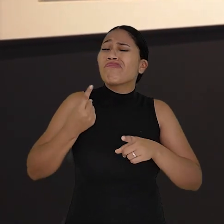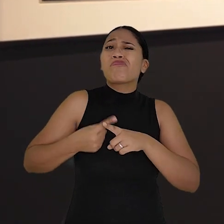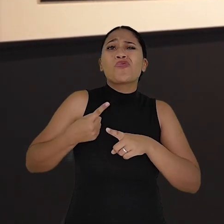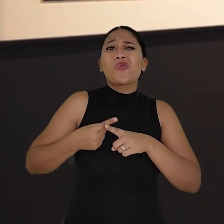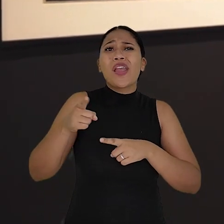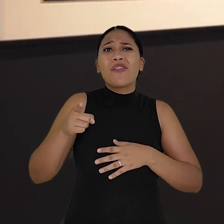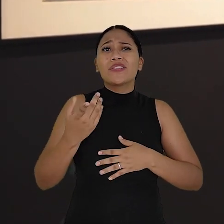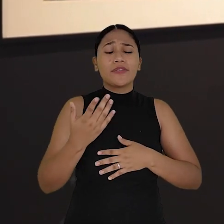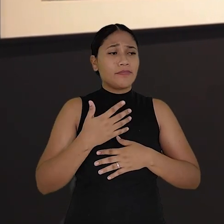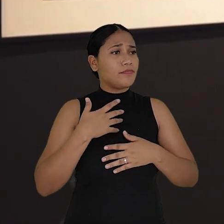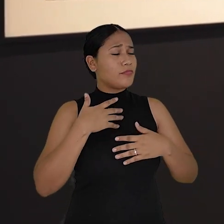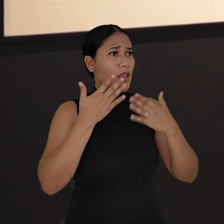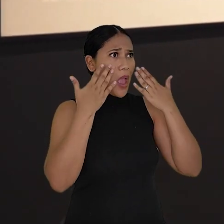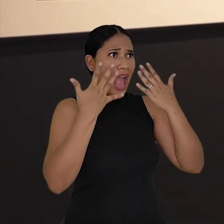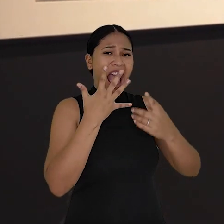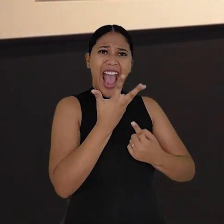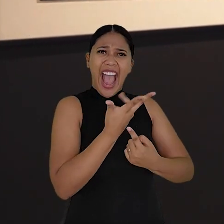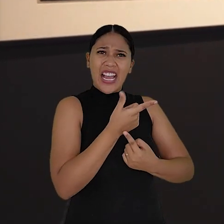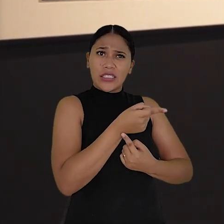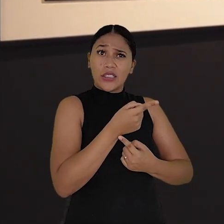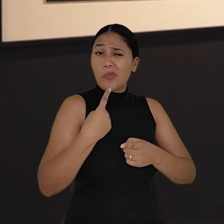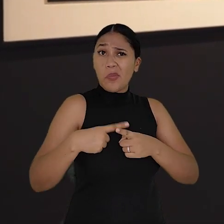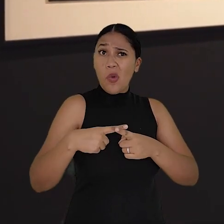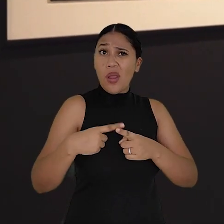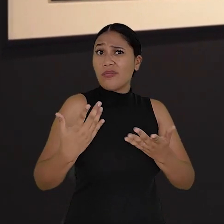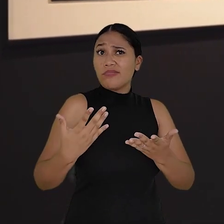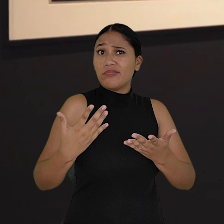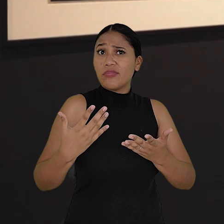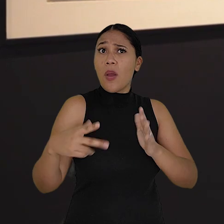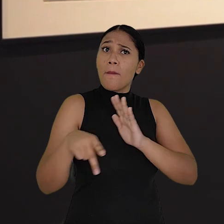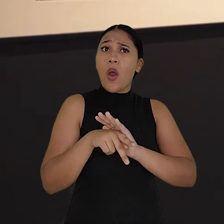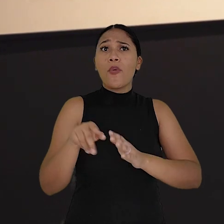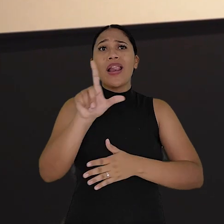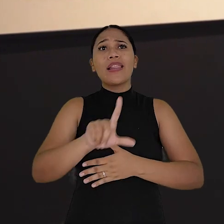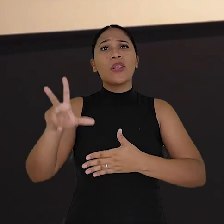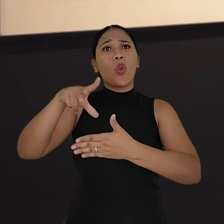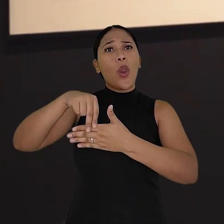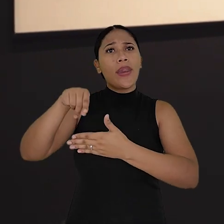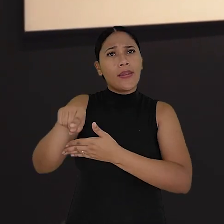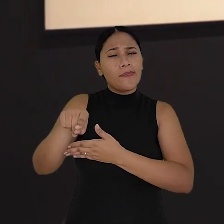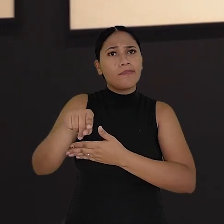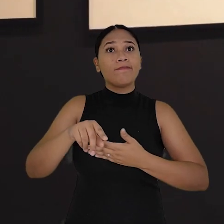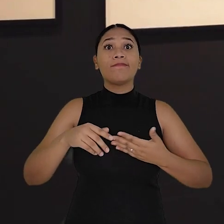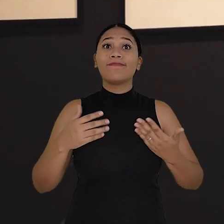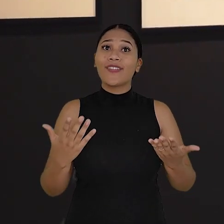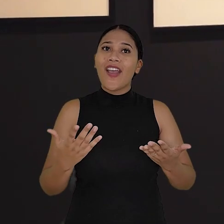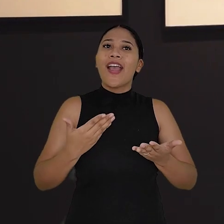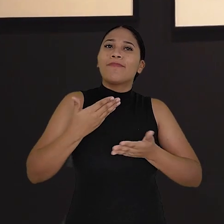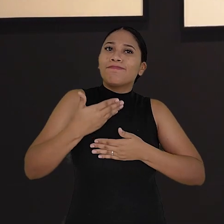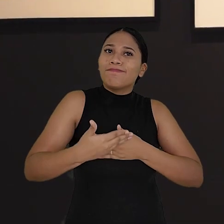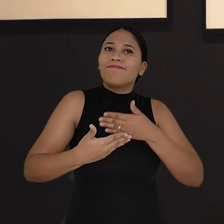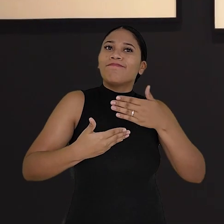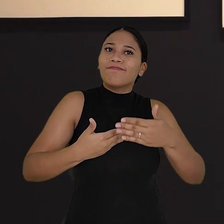por que em vez de você olhar para o expressionismo, por que você não olha para o cordel? E aí, então, esses são